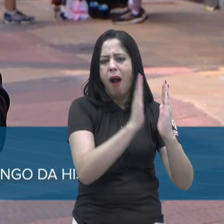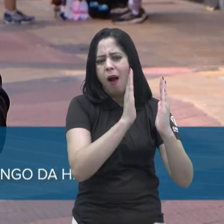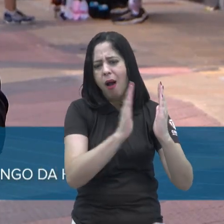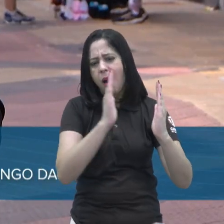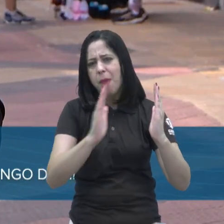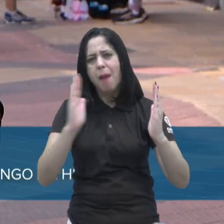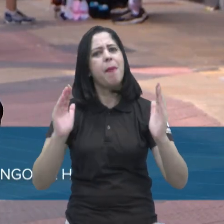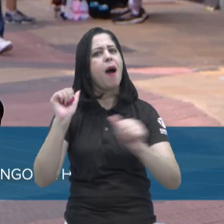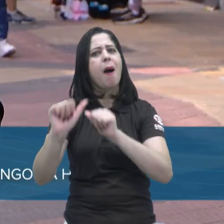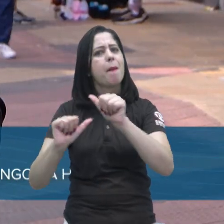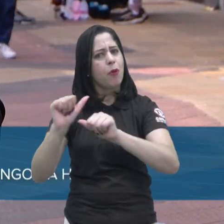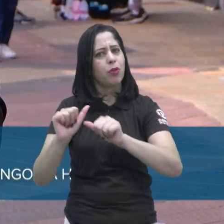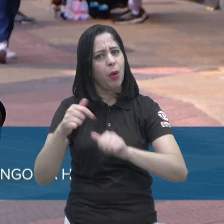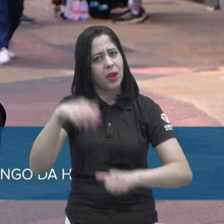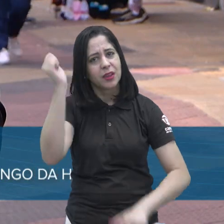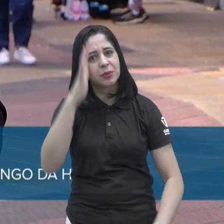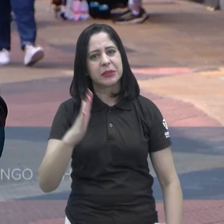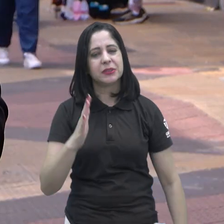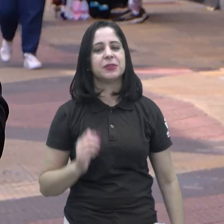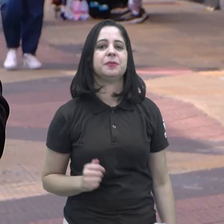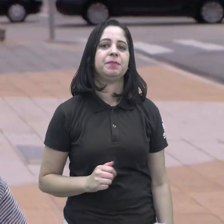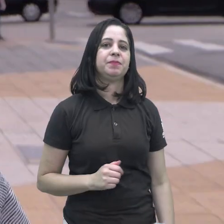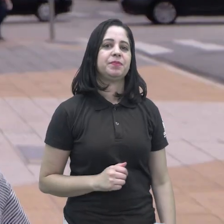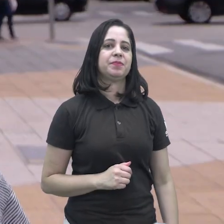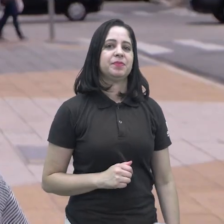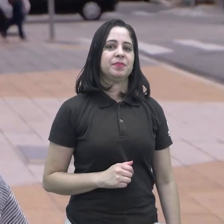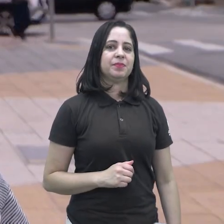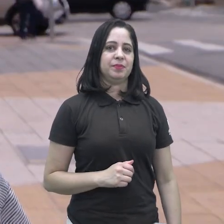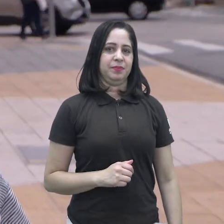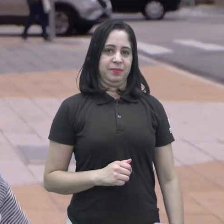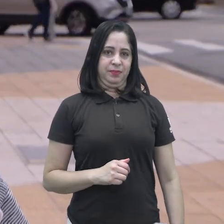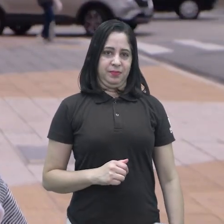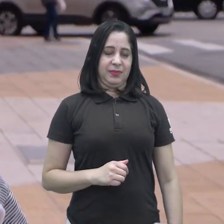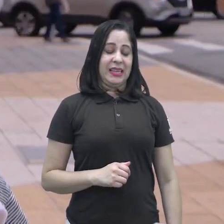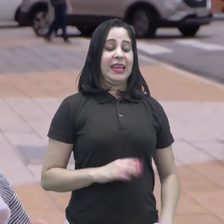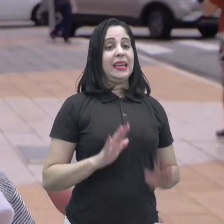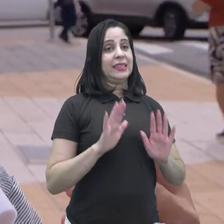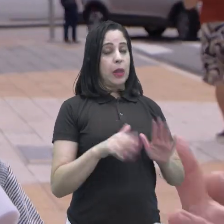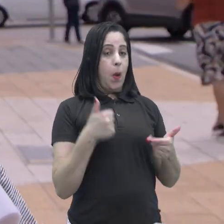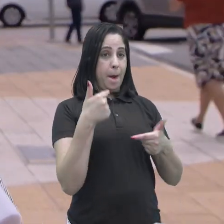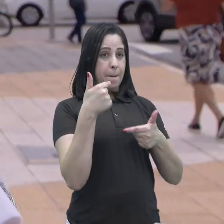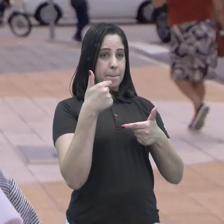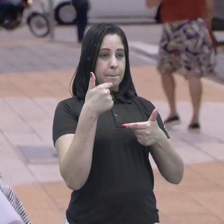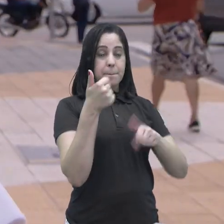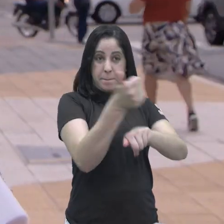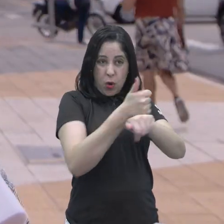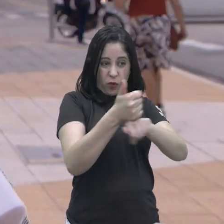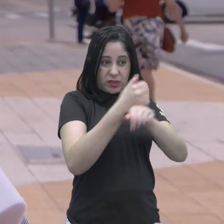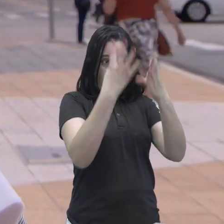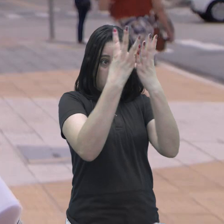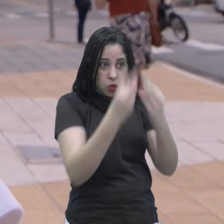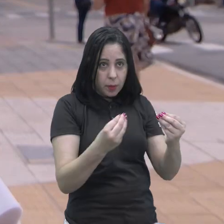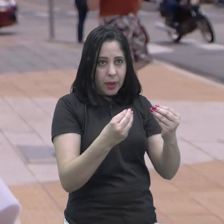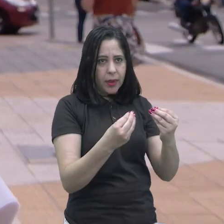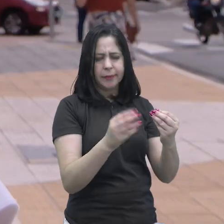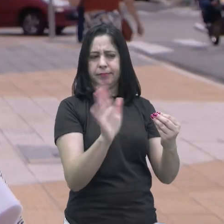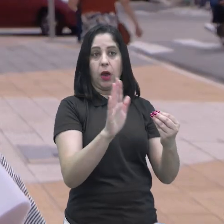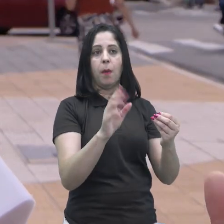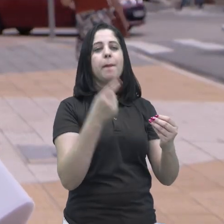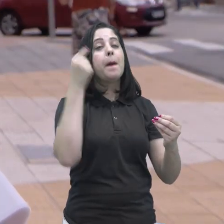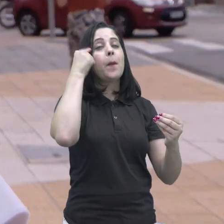esse processo de transformação de carreiras aqui no Brasil? Não se pensa na extinção das profissões, mas como